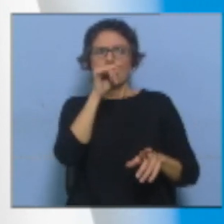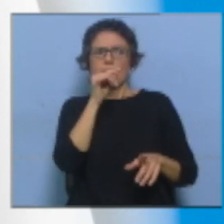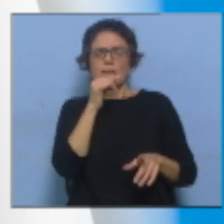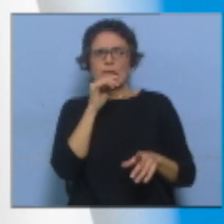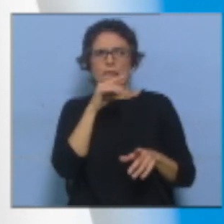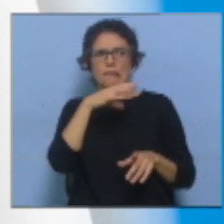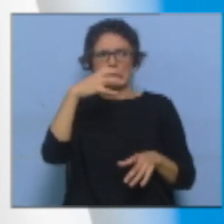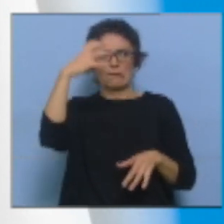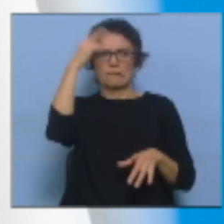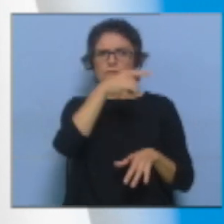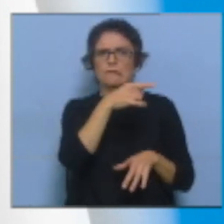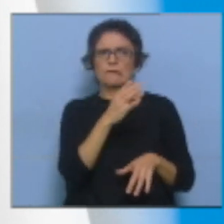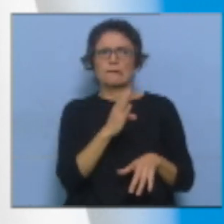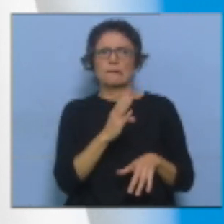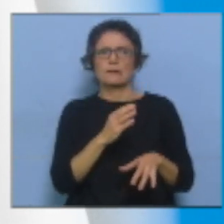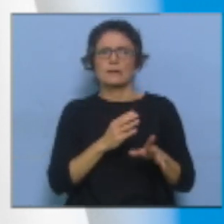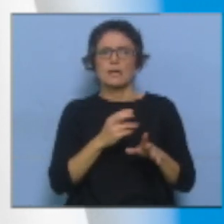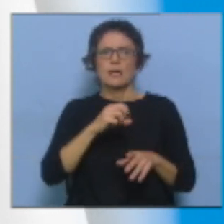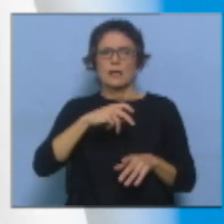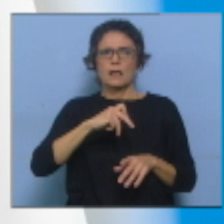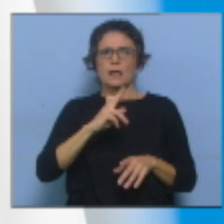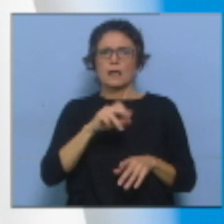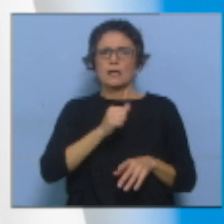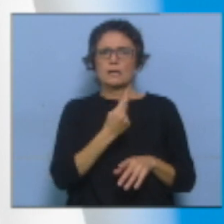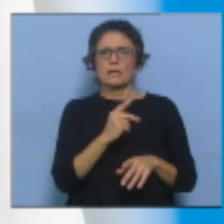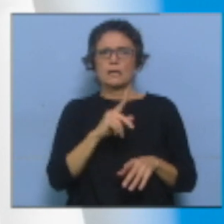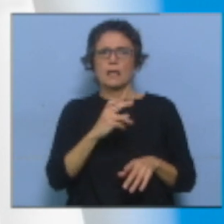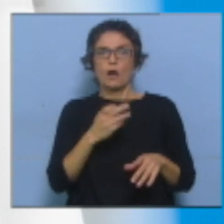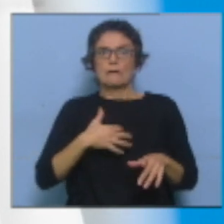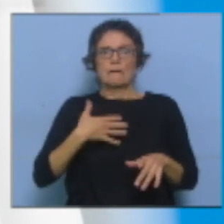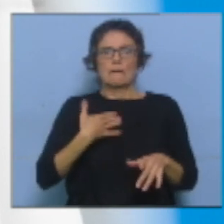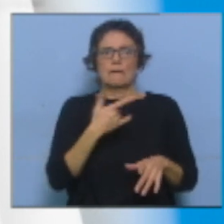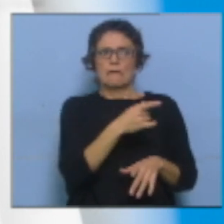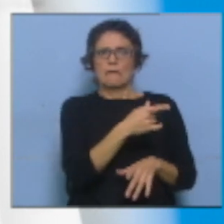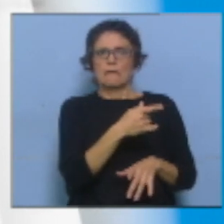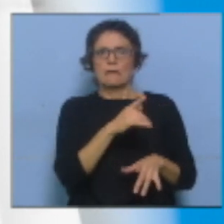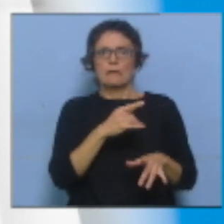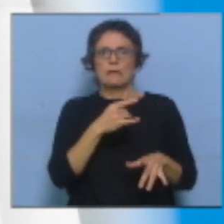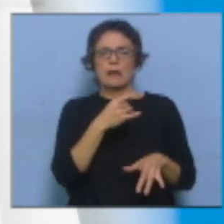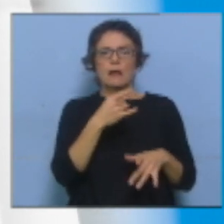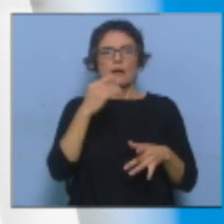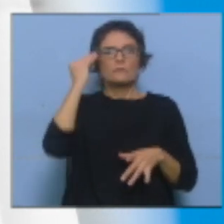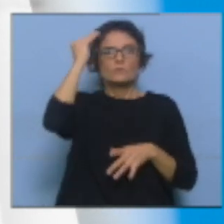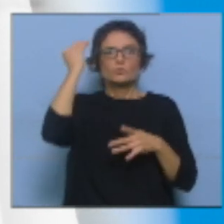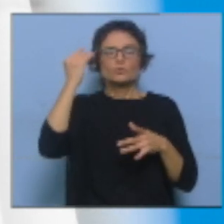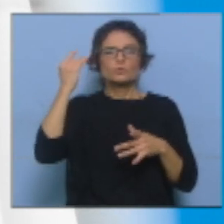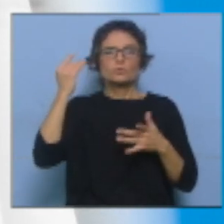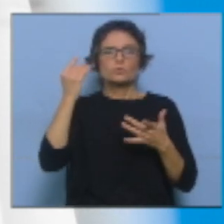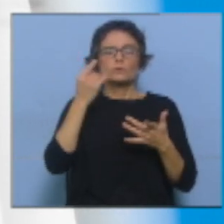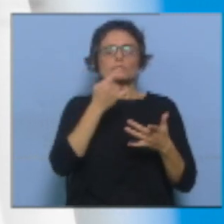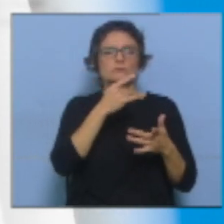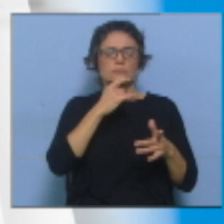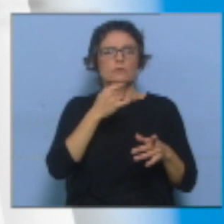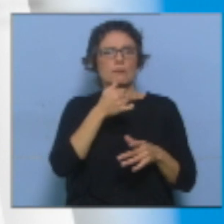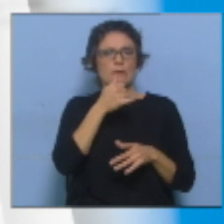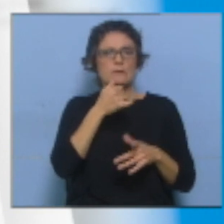Judeia, em lugar de seu pai Herodes, teve receio de ir para lá e, avisado em sonhos, retirou-se para a região da